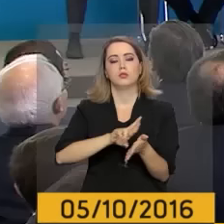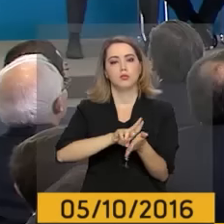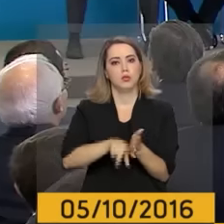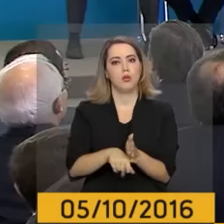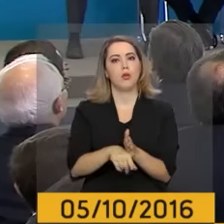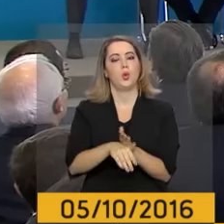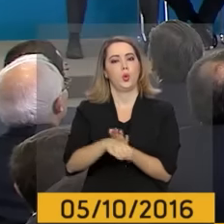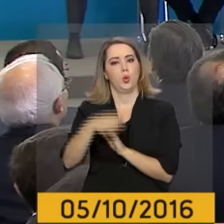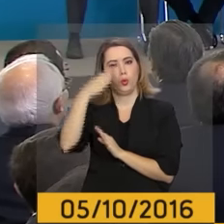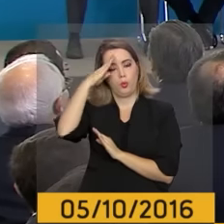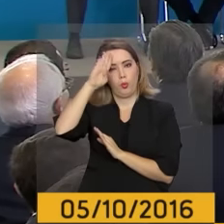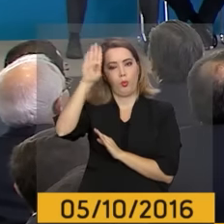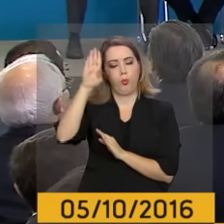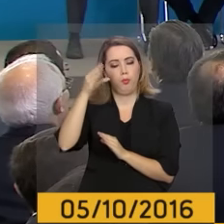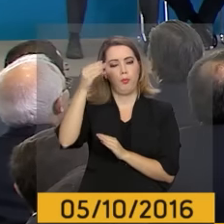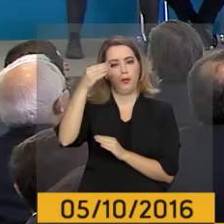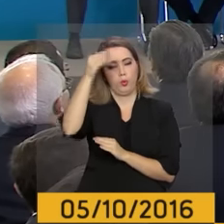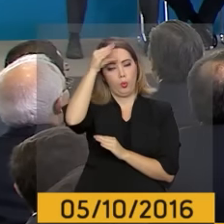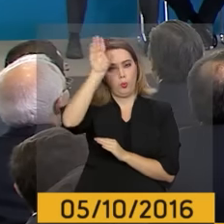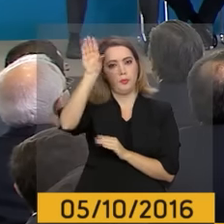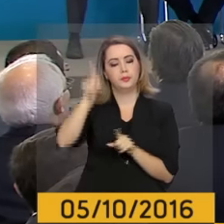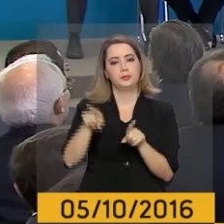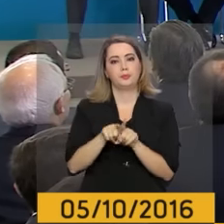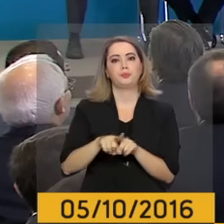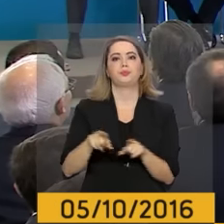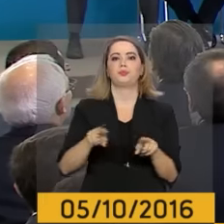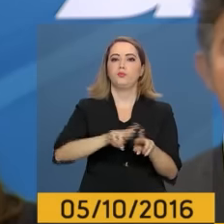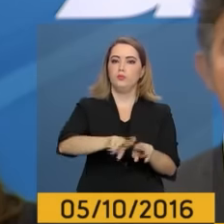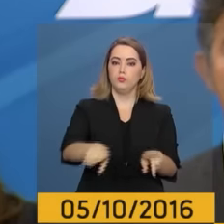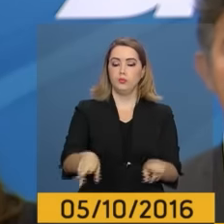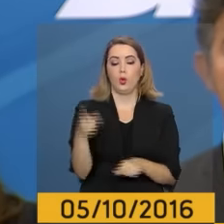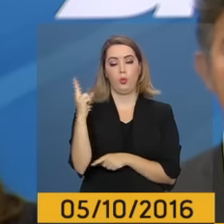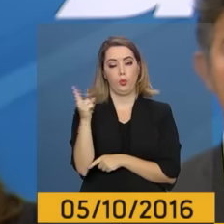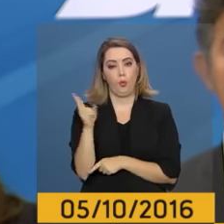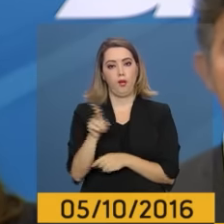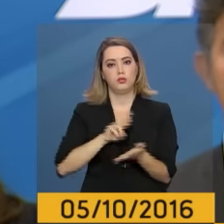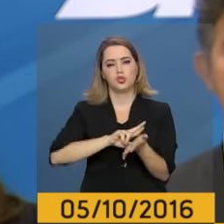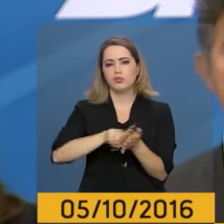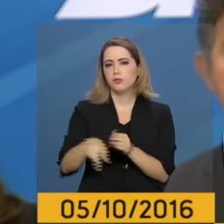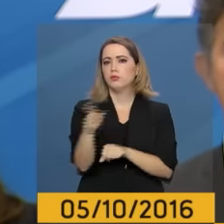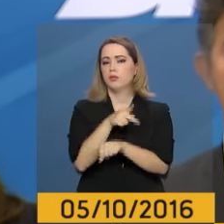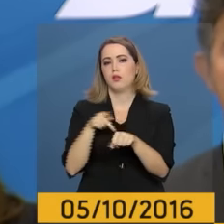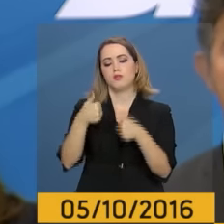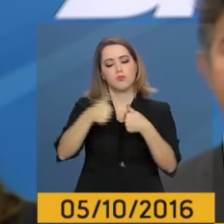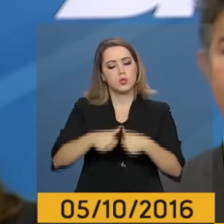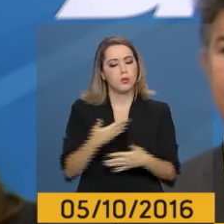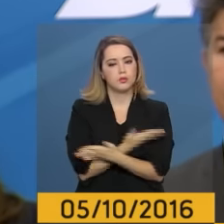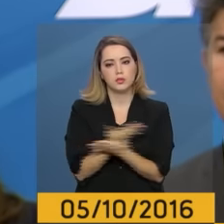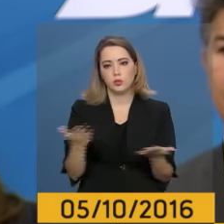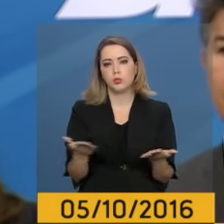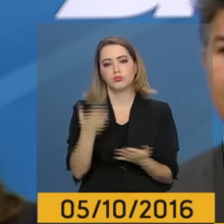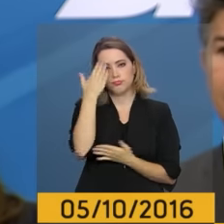Cuba, Espanha, México e Uruguai aqui presentes. Também o senhor Nick